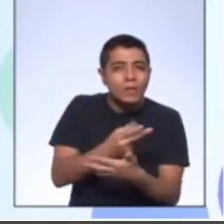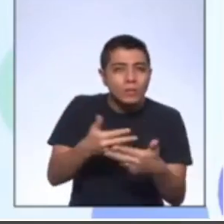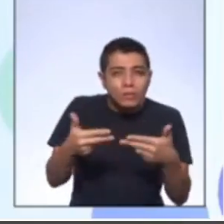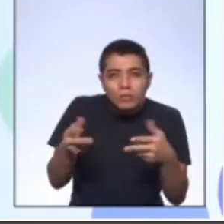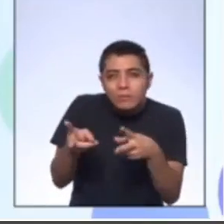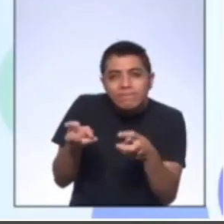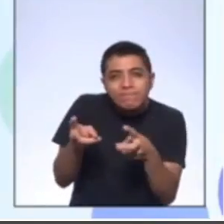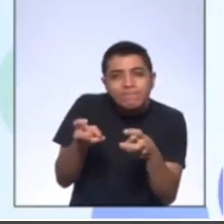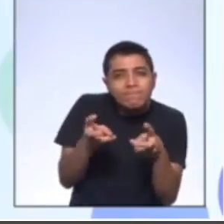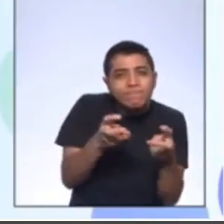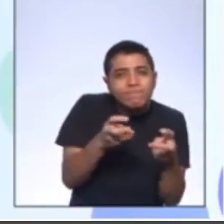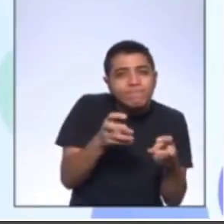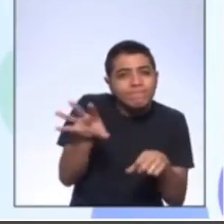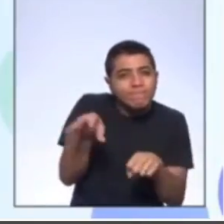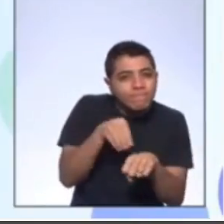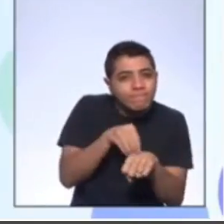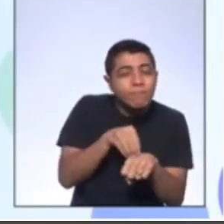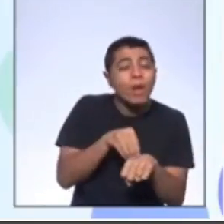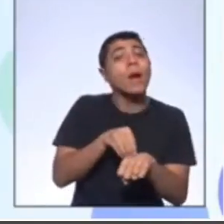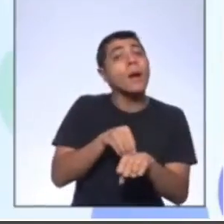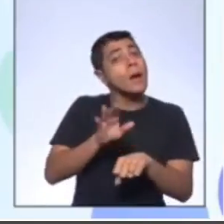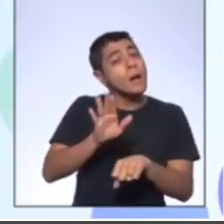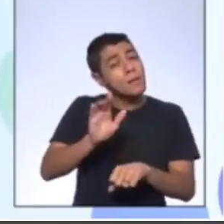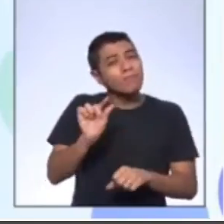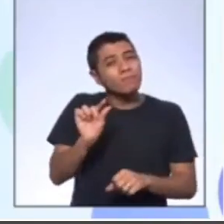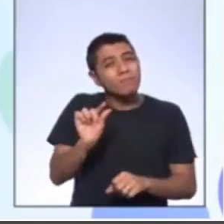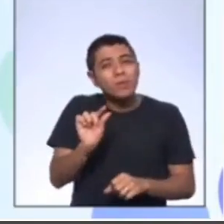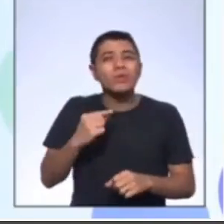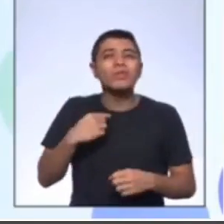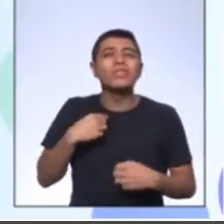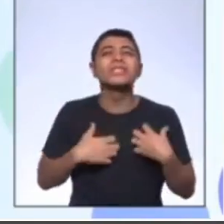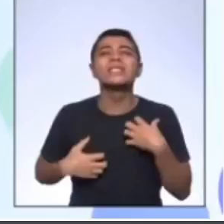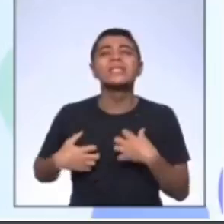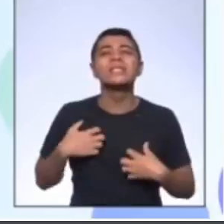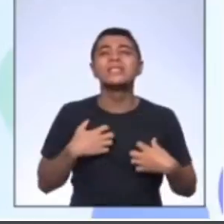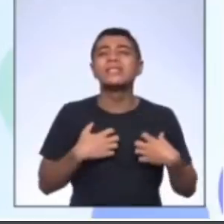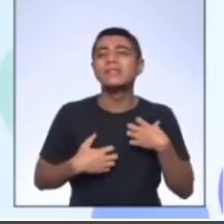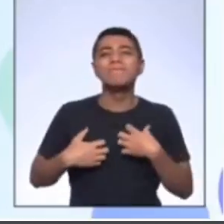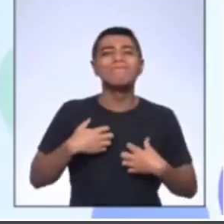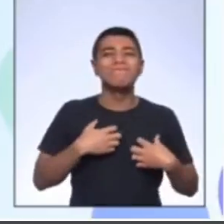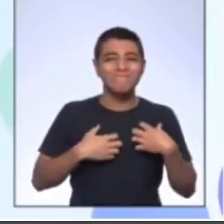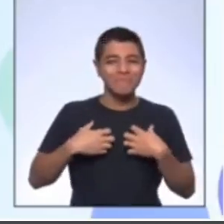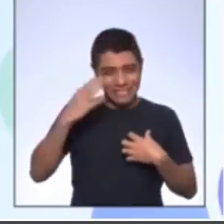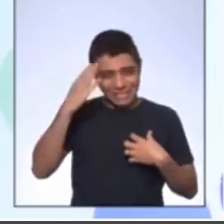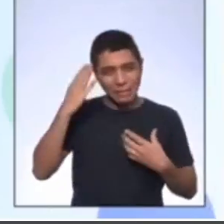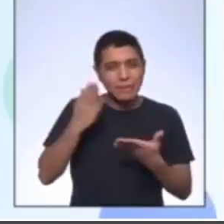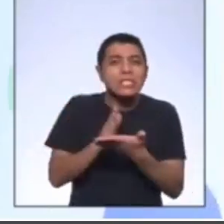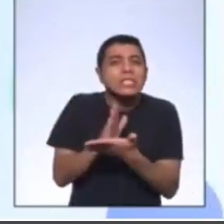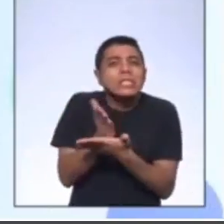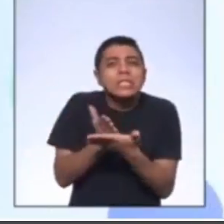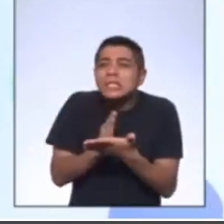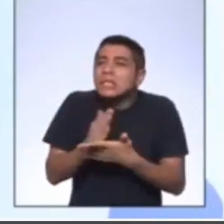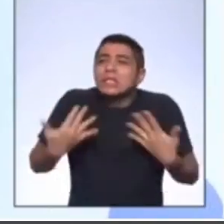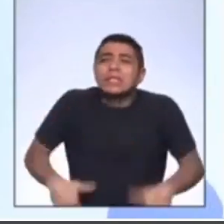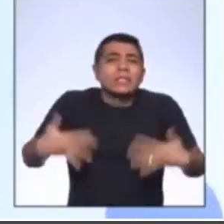vezes uma conotação né de desalento de desespero mesmo e e ali aos horrores da guerra